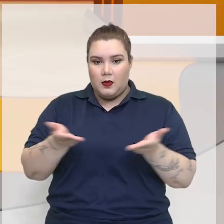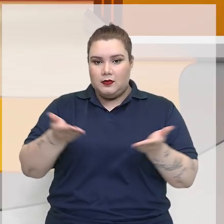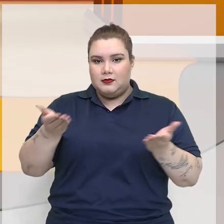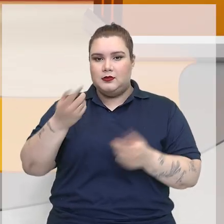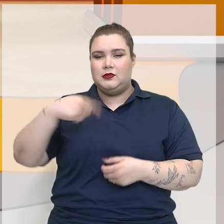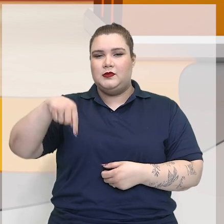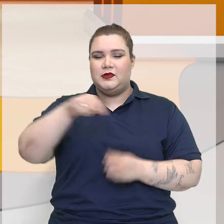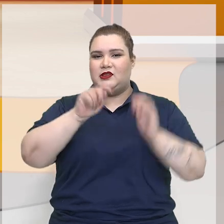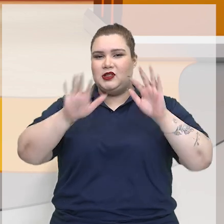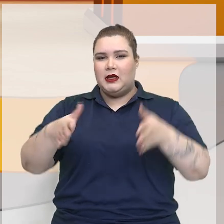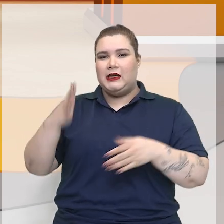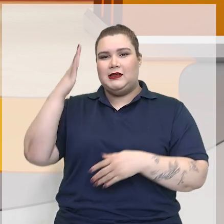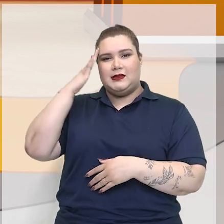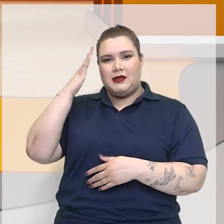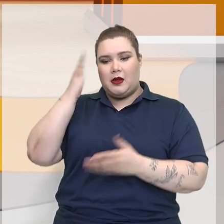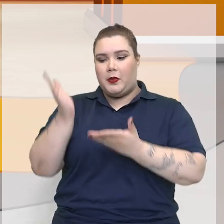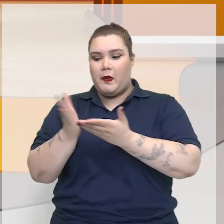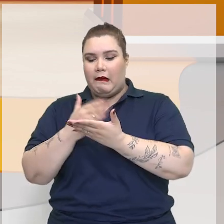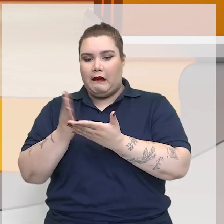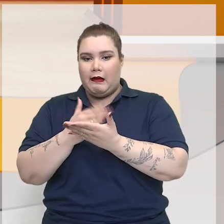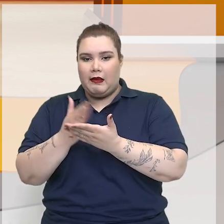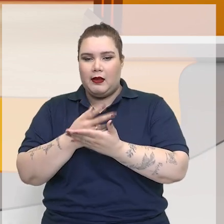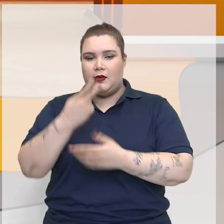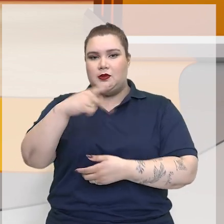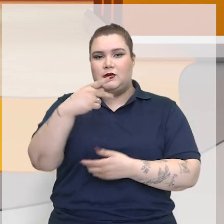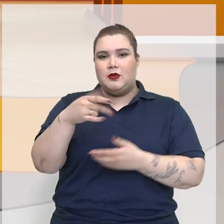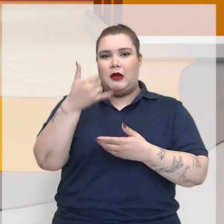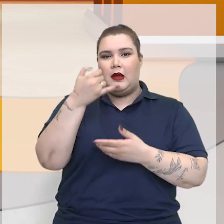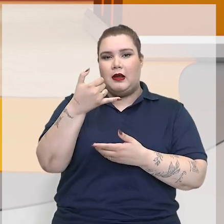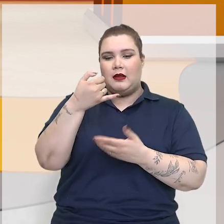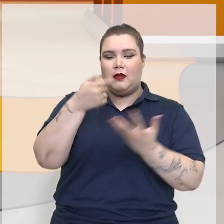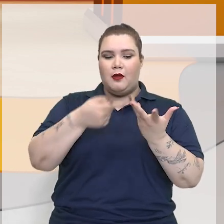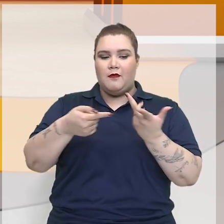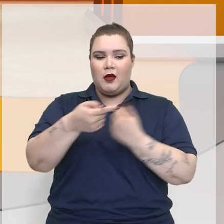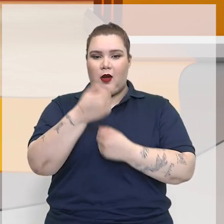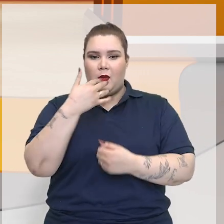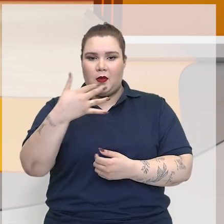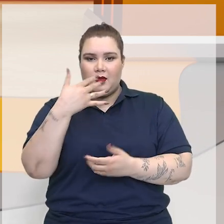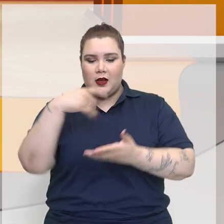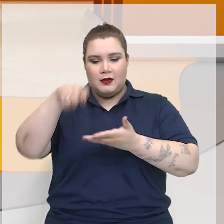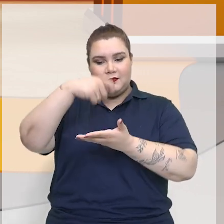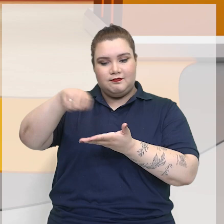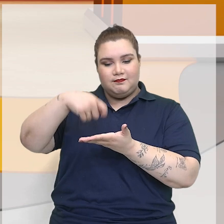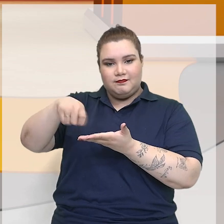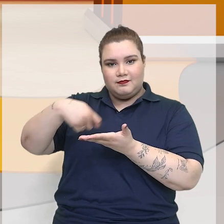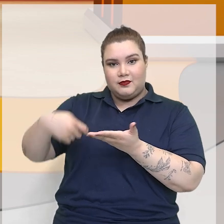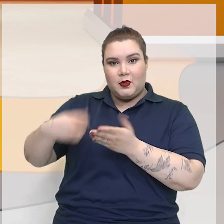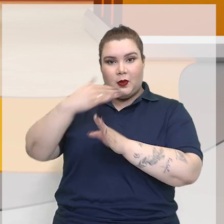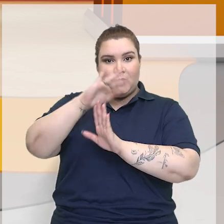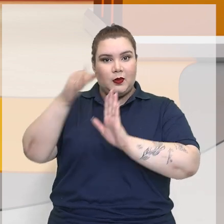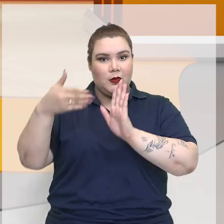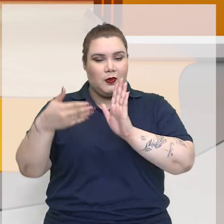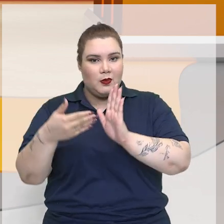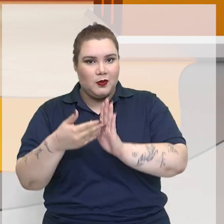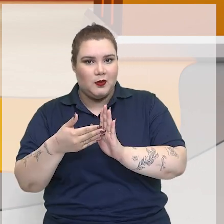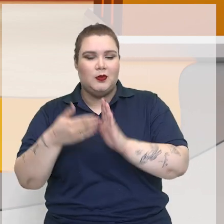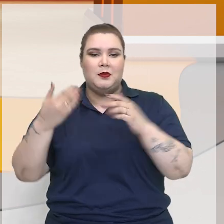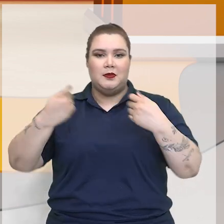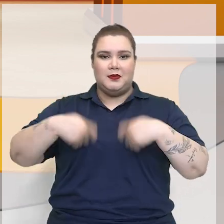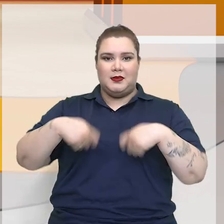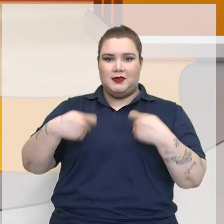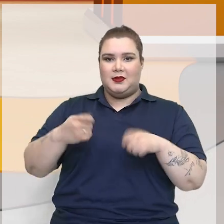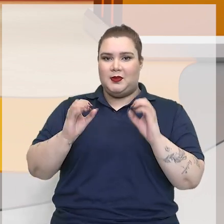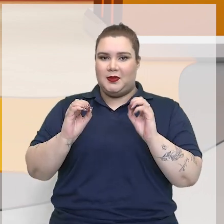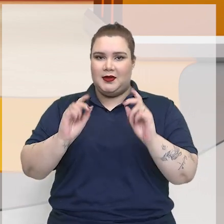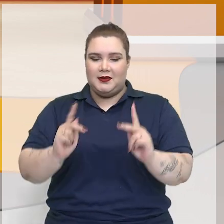você já separa o seu caderno, suas canetas coloridas, faça as anotações